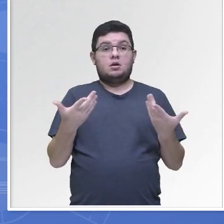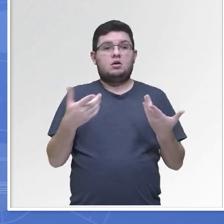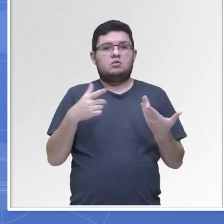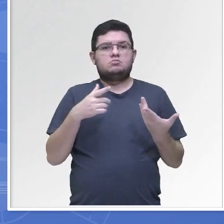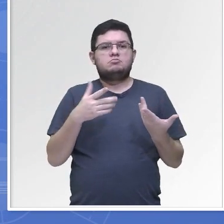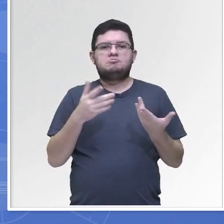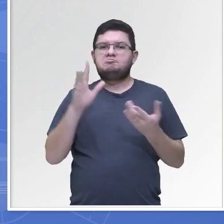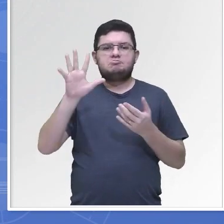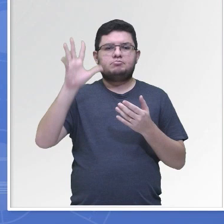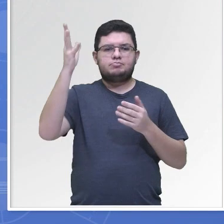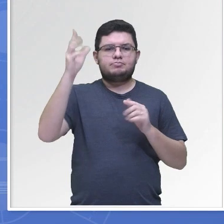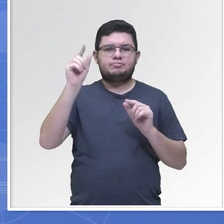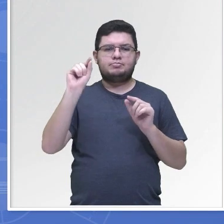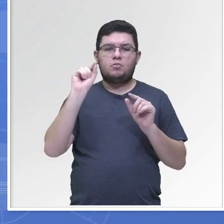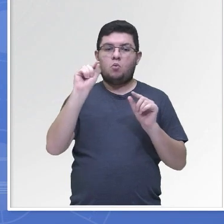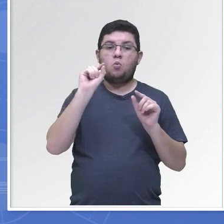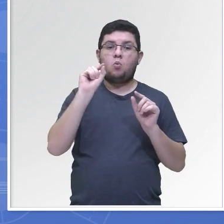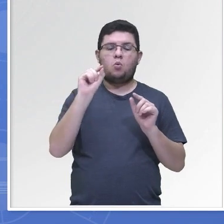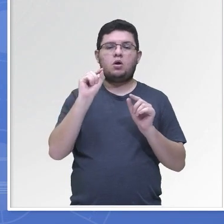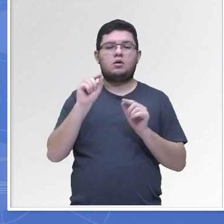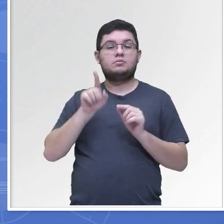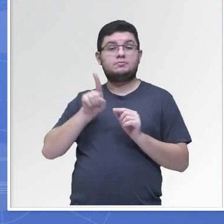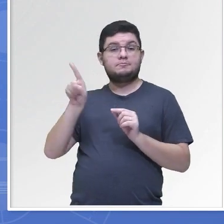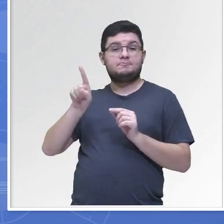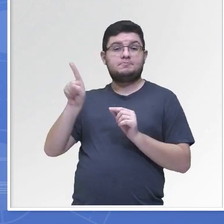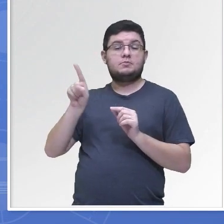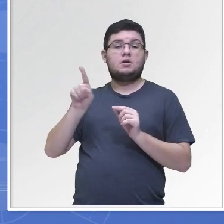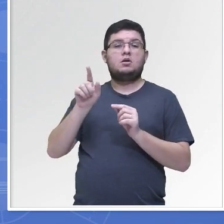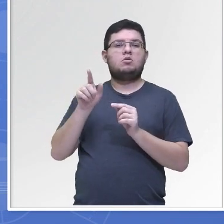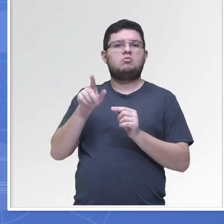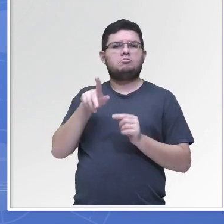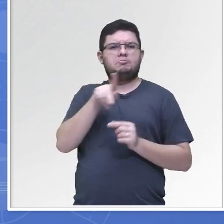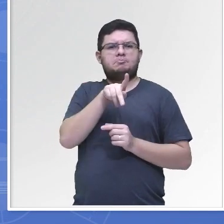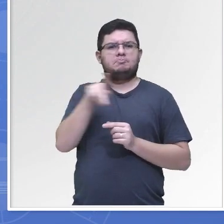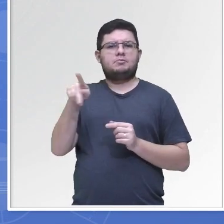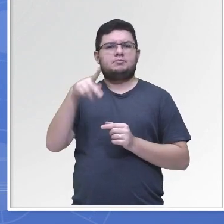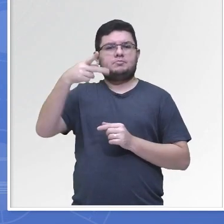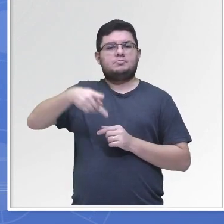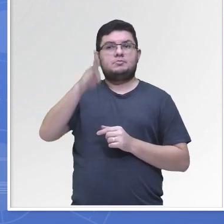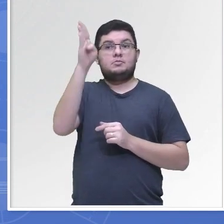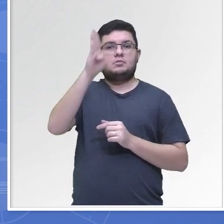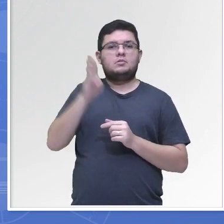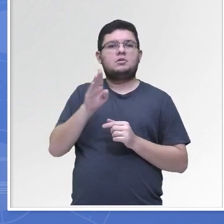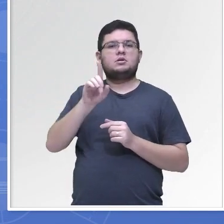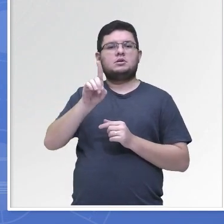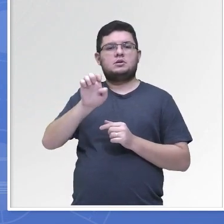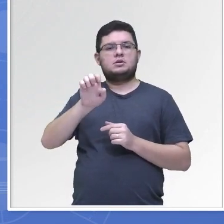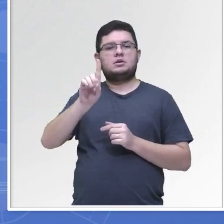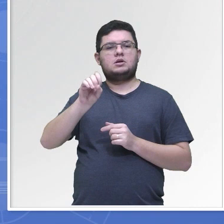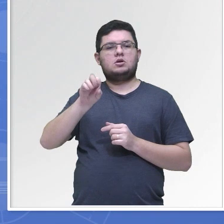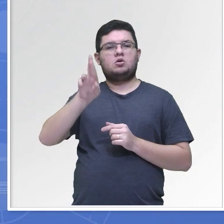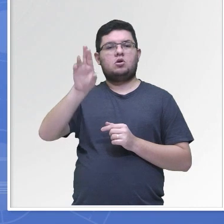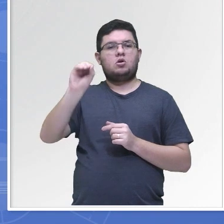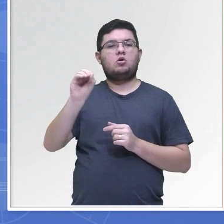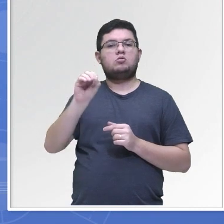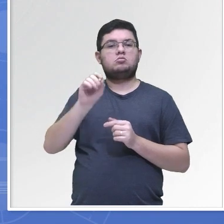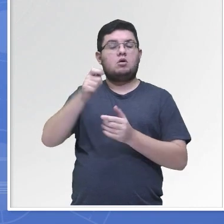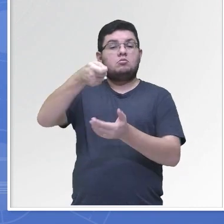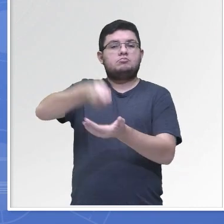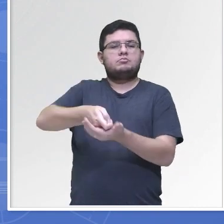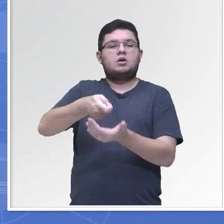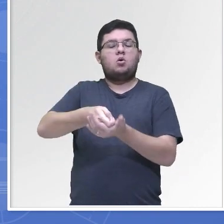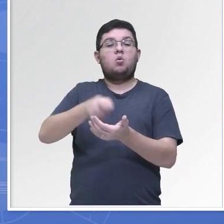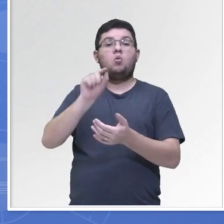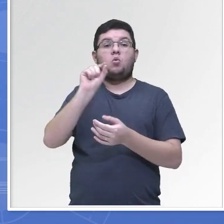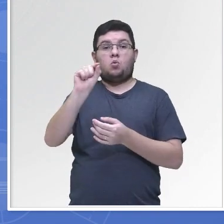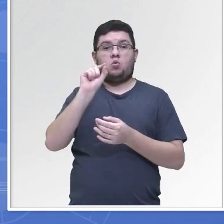presidente brasileiro foi obrigado, então Deodoro é obrigado a renunciar em 23